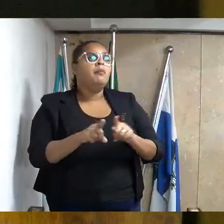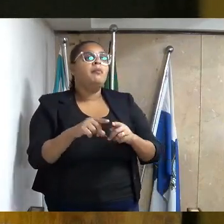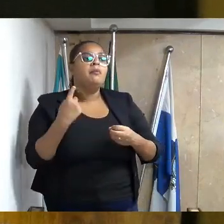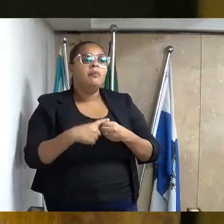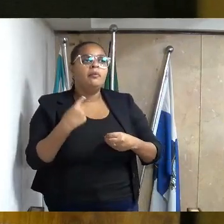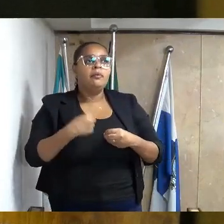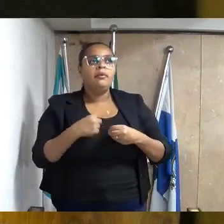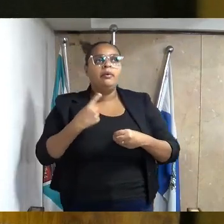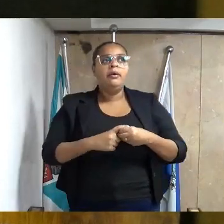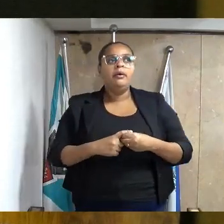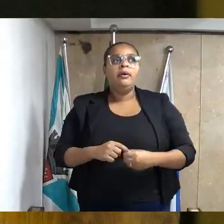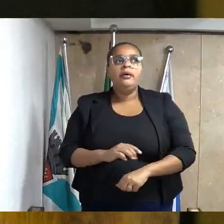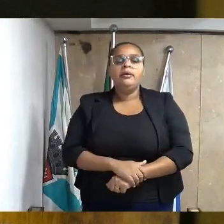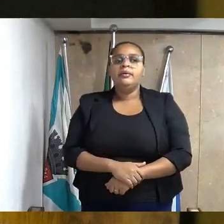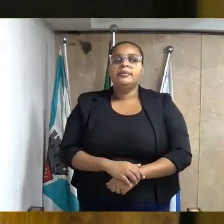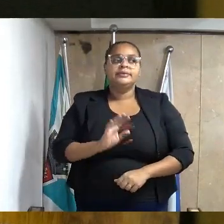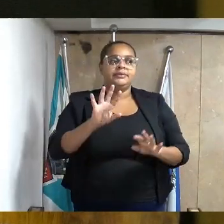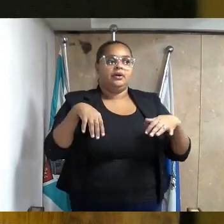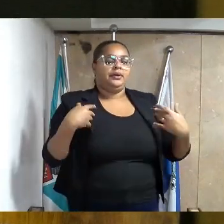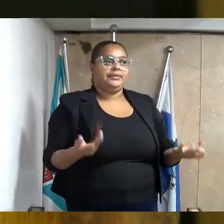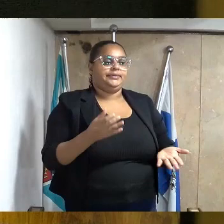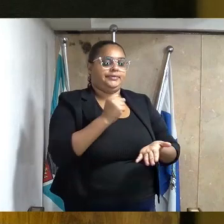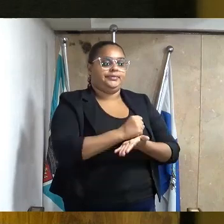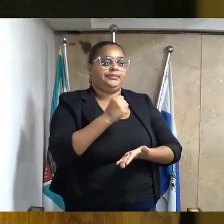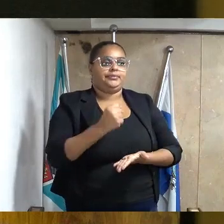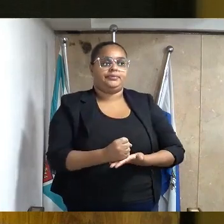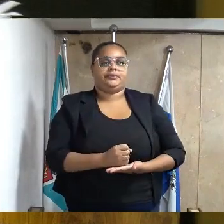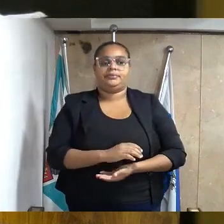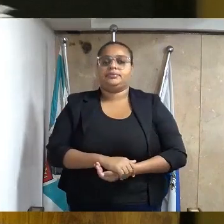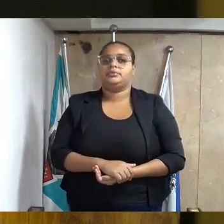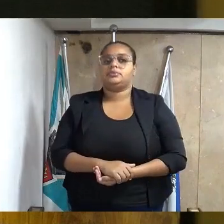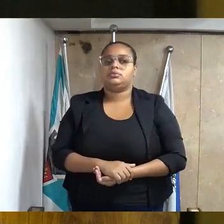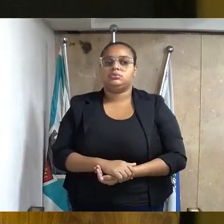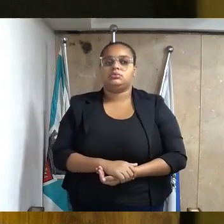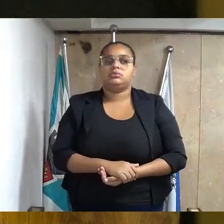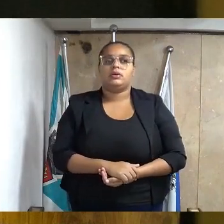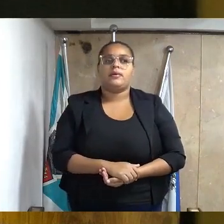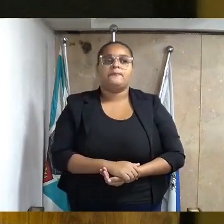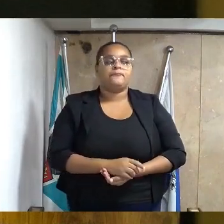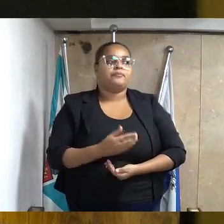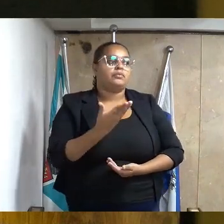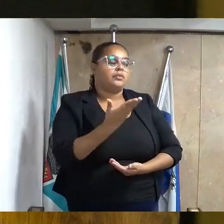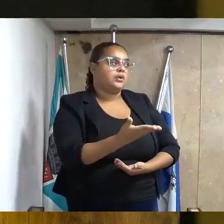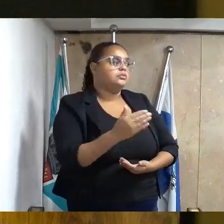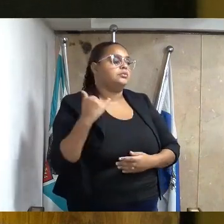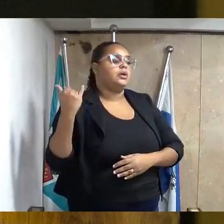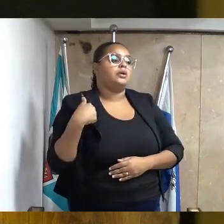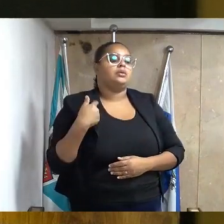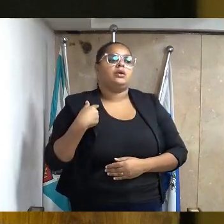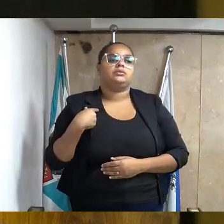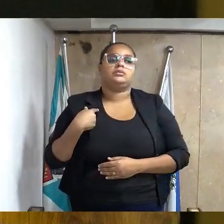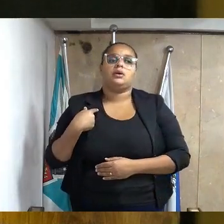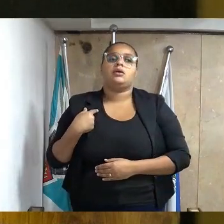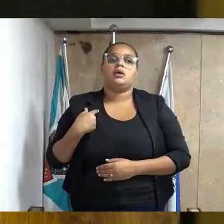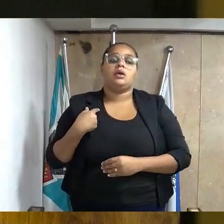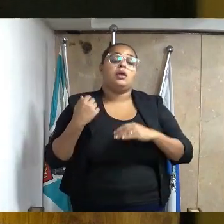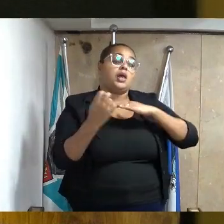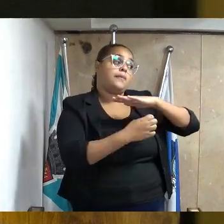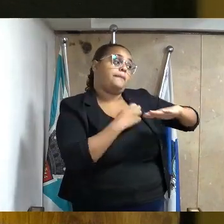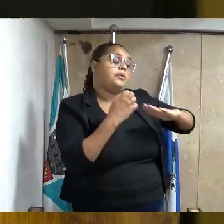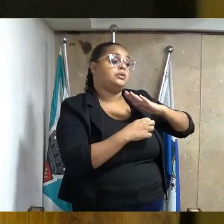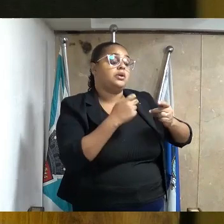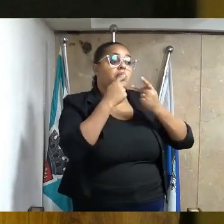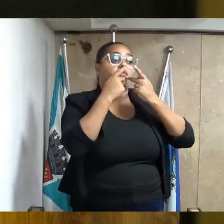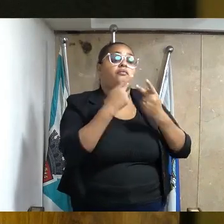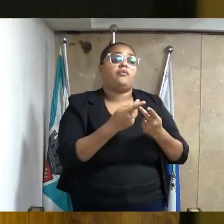Caxias. No contrato dessa empresa, ela